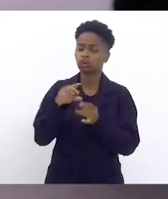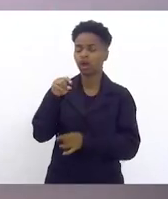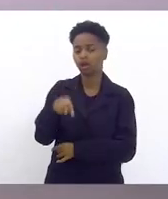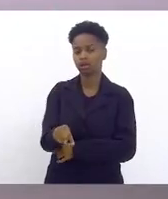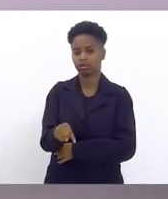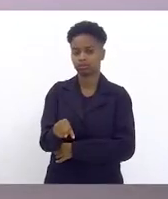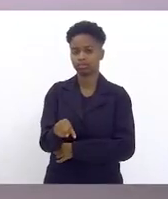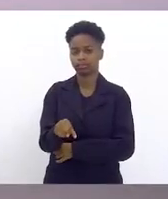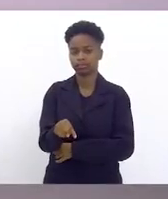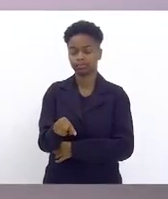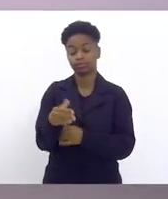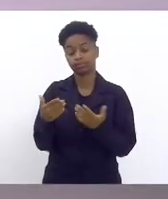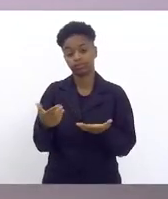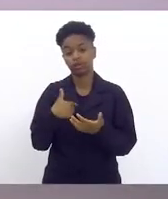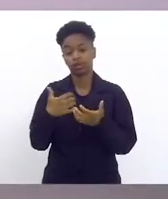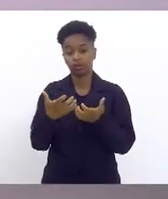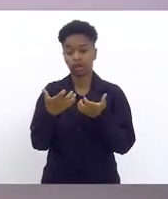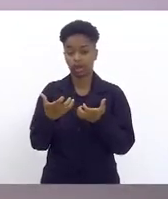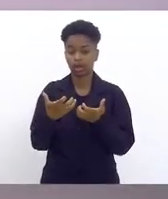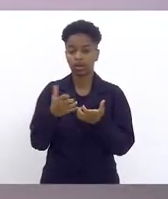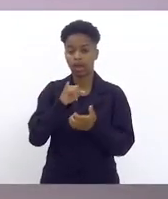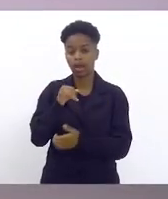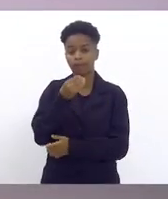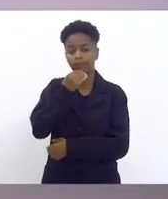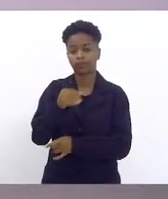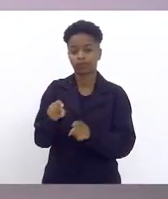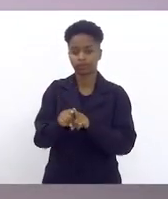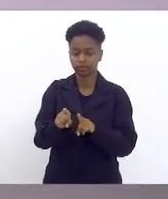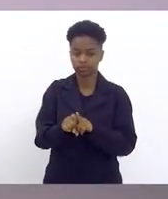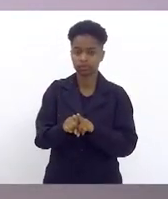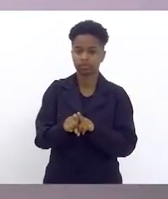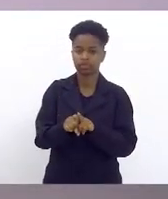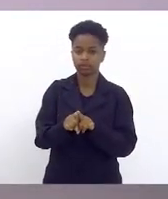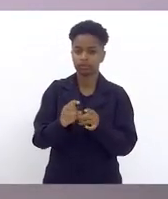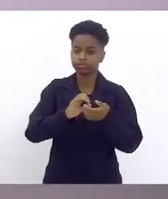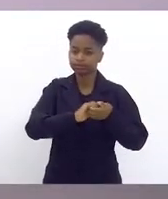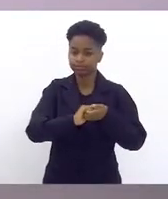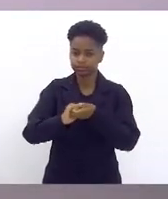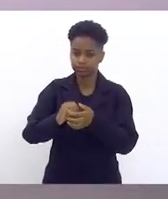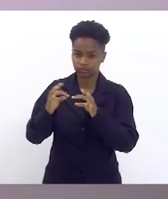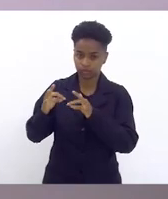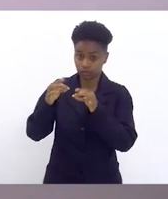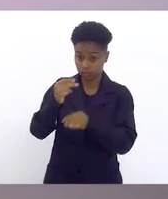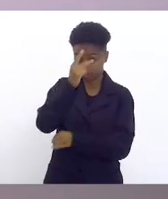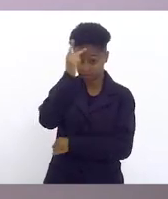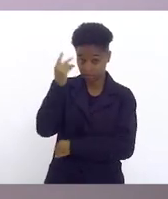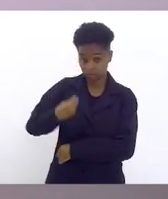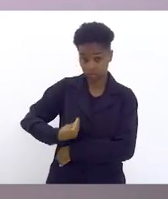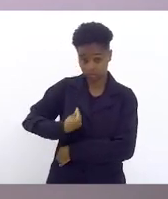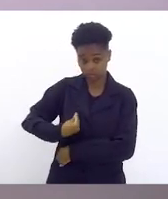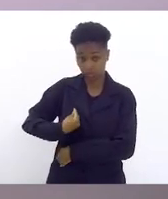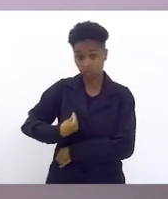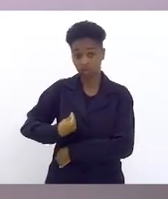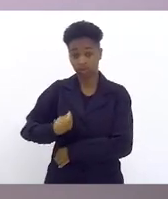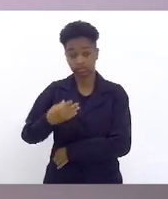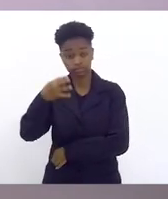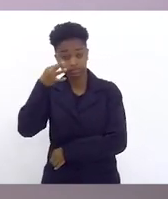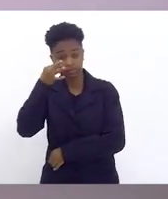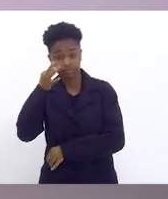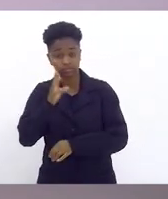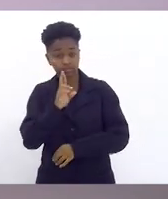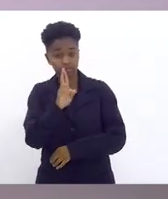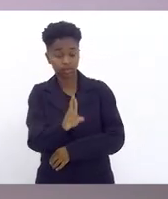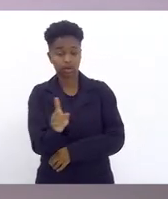né e quero assim aproveitar com cumprimentar todas as pessoas presentes na figura da nossa